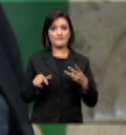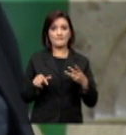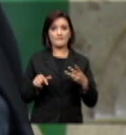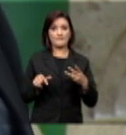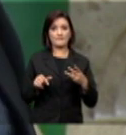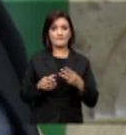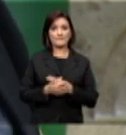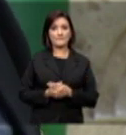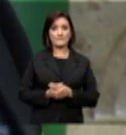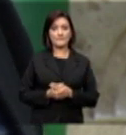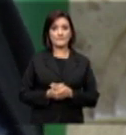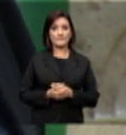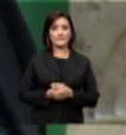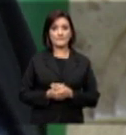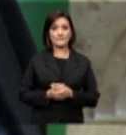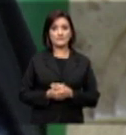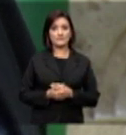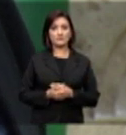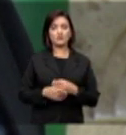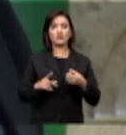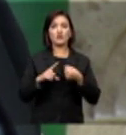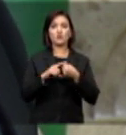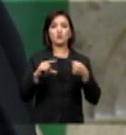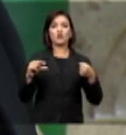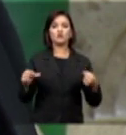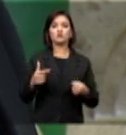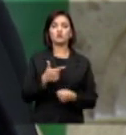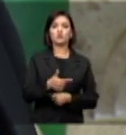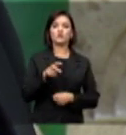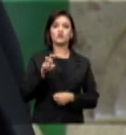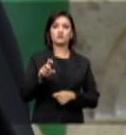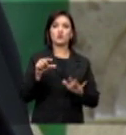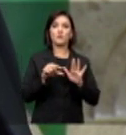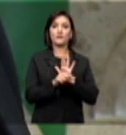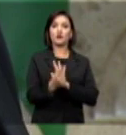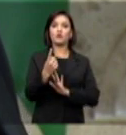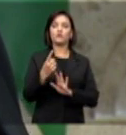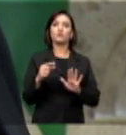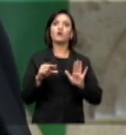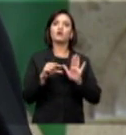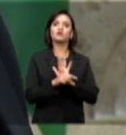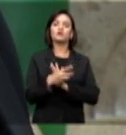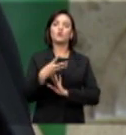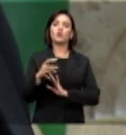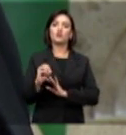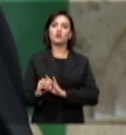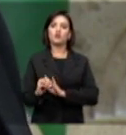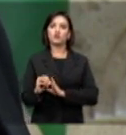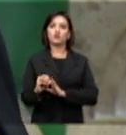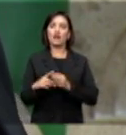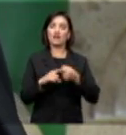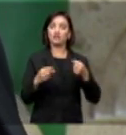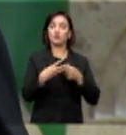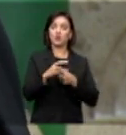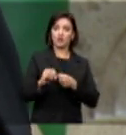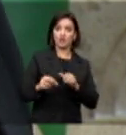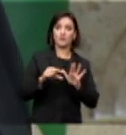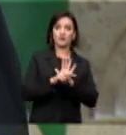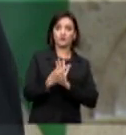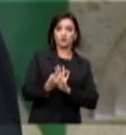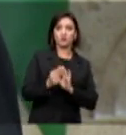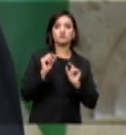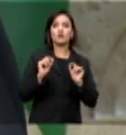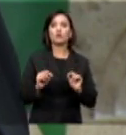diz respeito ao artigo 25, parágrafo 1º, e o artigo 30, parágrafo 2º, cuida da realização